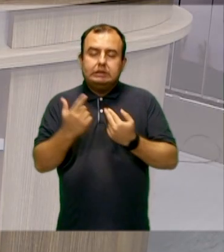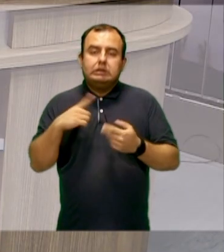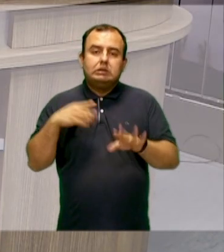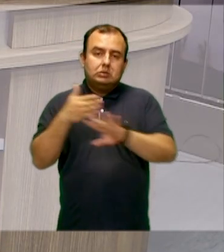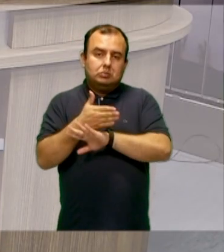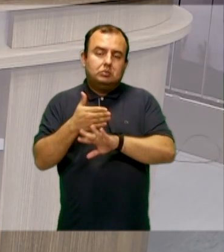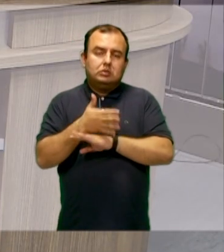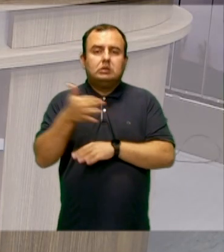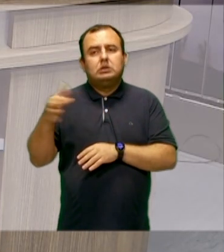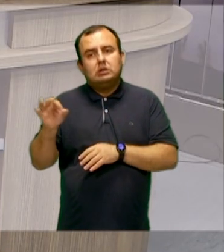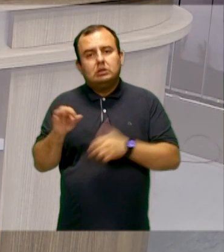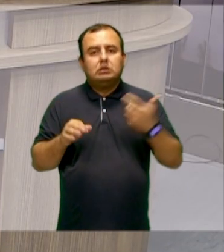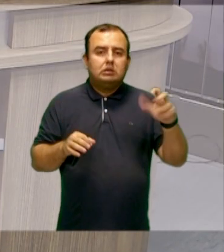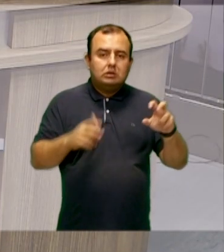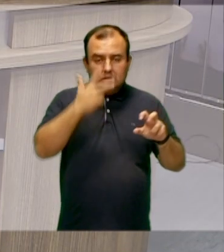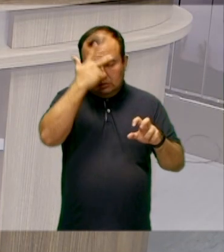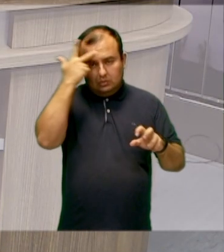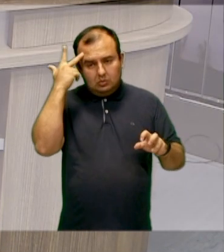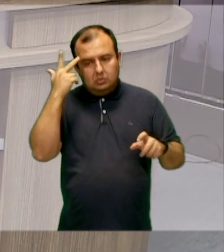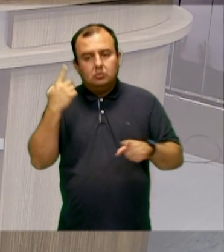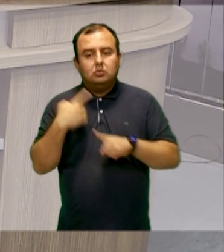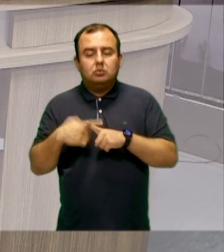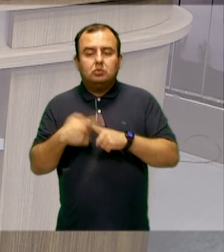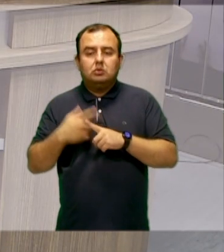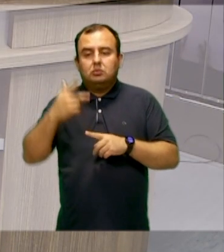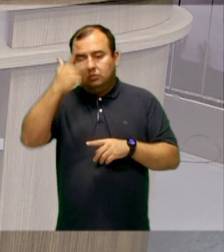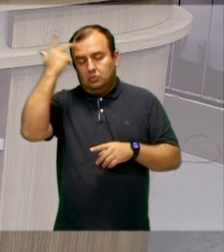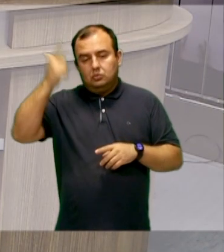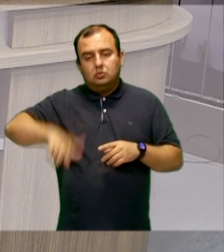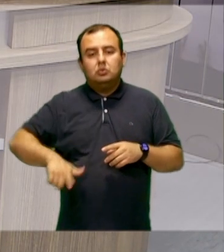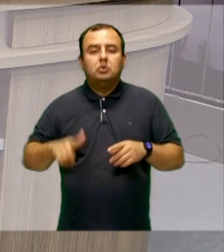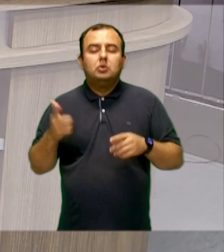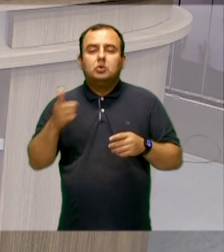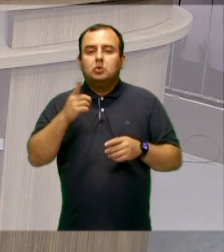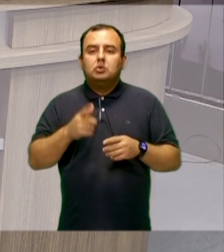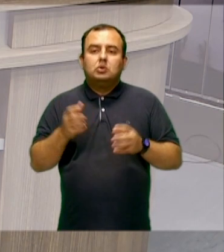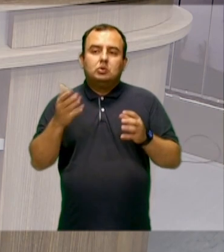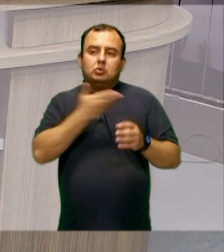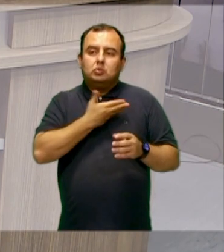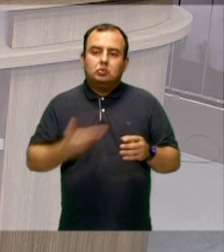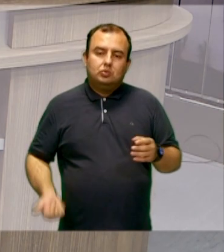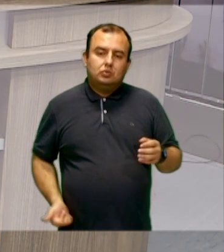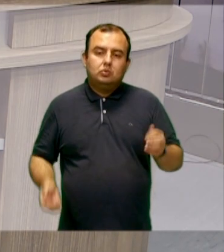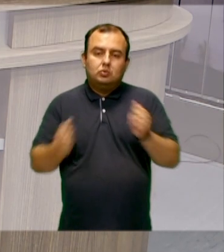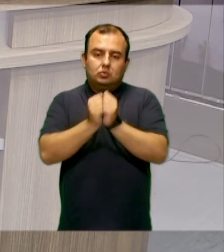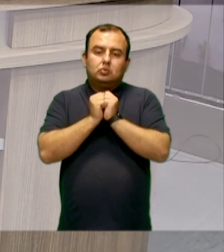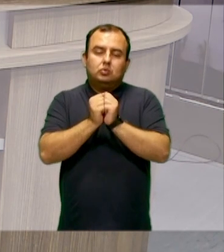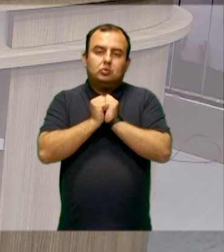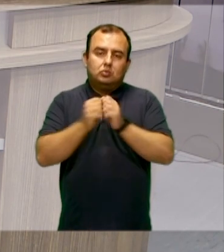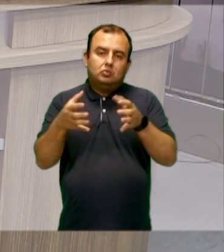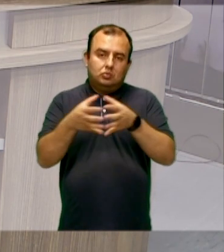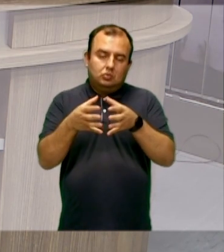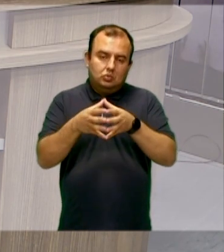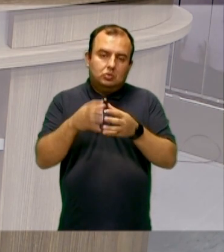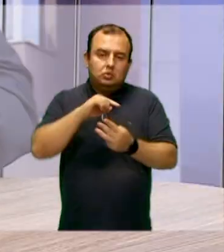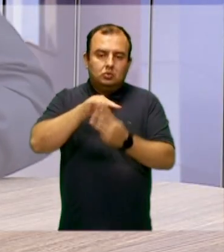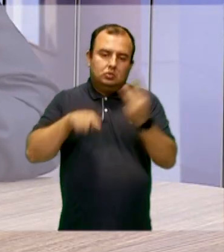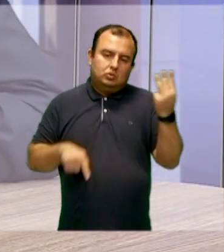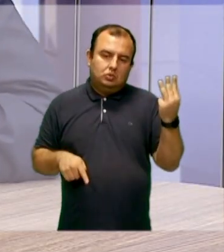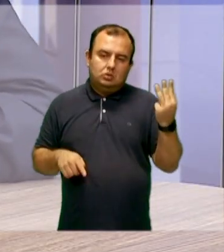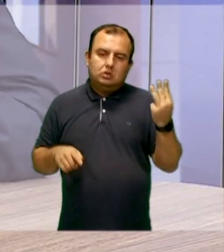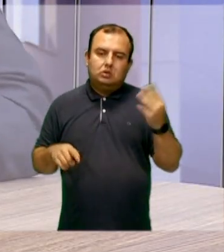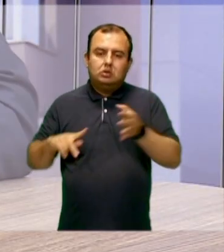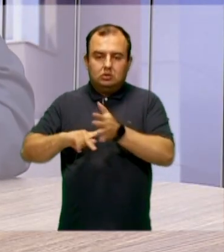participar em torno de 10 a 15 pessoas, porque as pessoas se repetem, né? Sim. Então, as do governo são as mesmas pessoas para os 3 grupos.